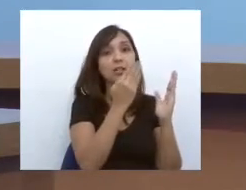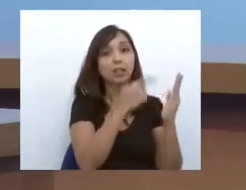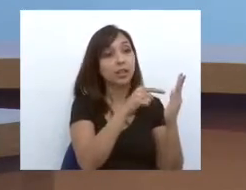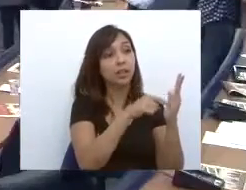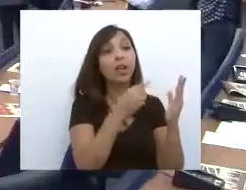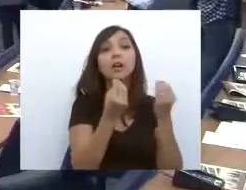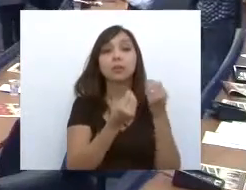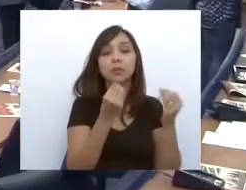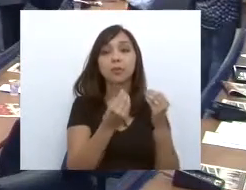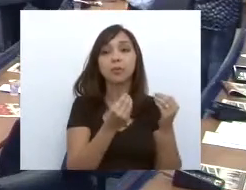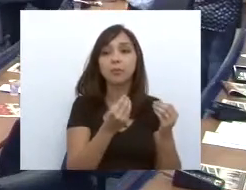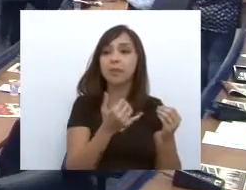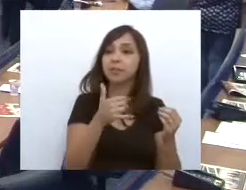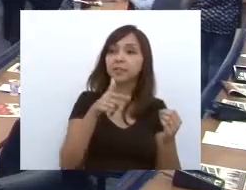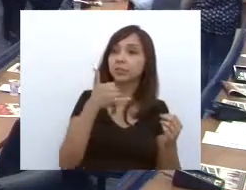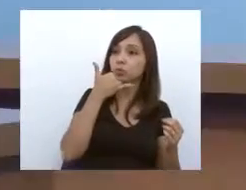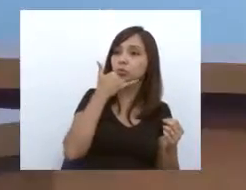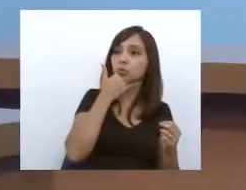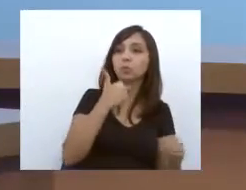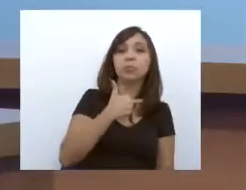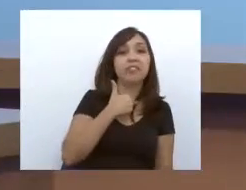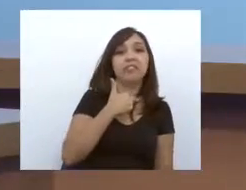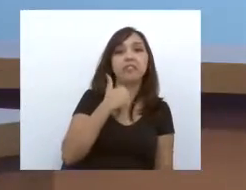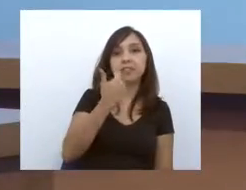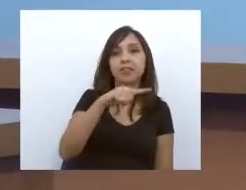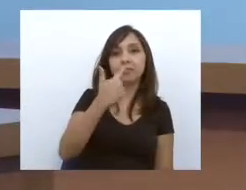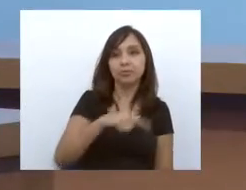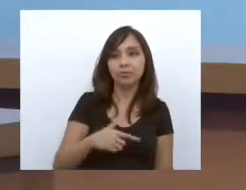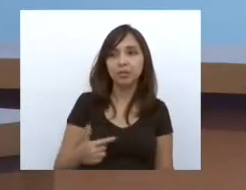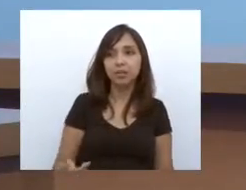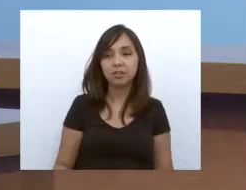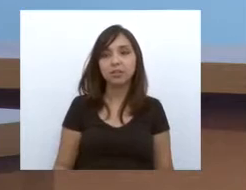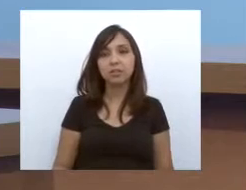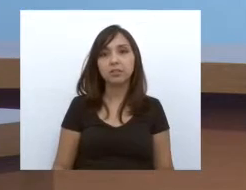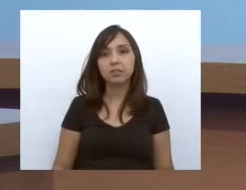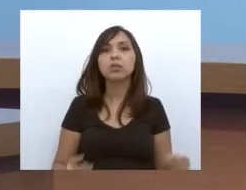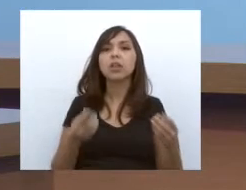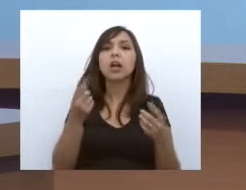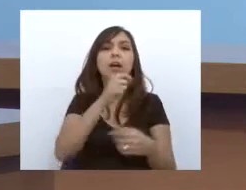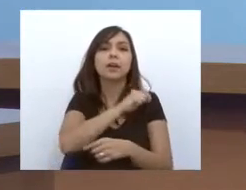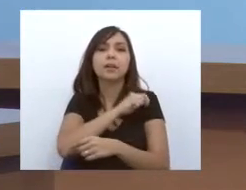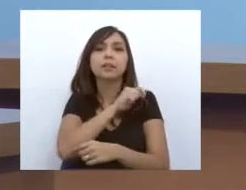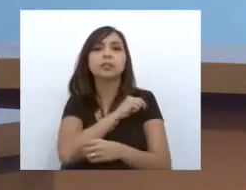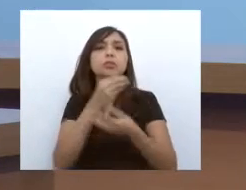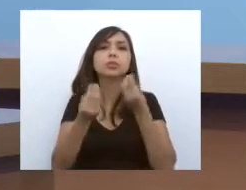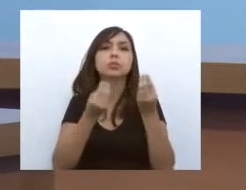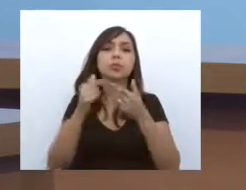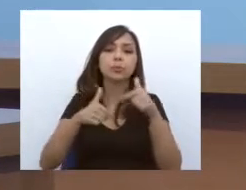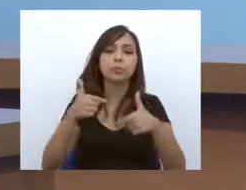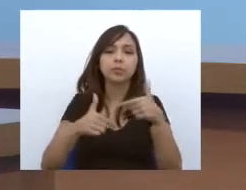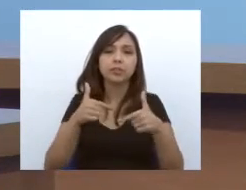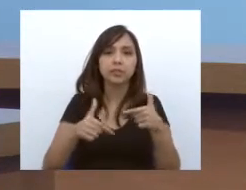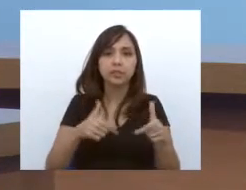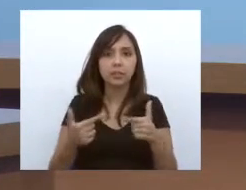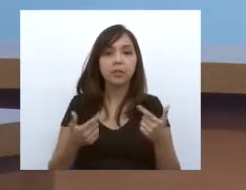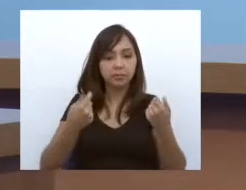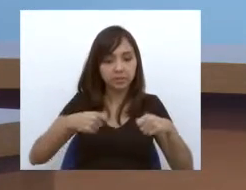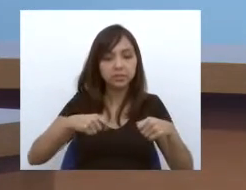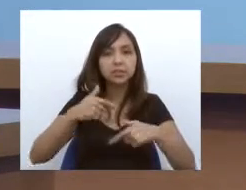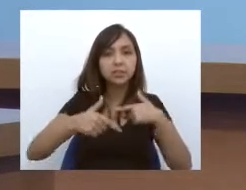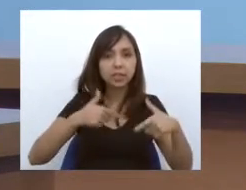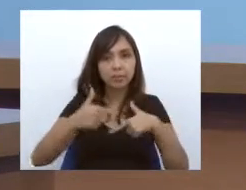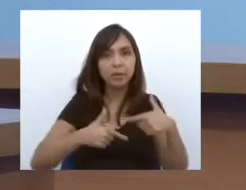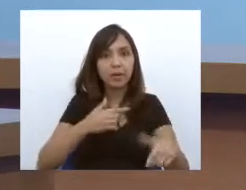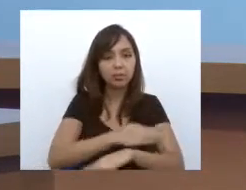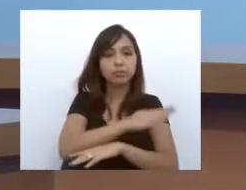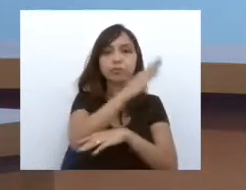são recebidas e fala-se que não tem vagas. Como vai ficar os nossos alunos trabalhadores que precisam trabalhar o